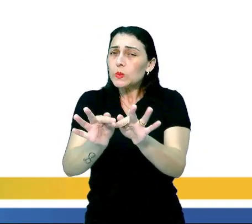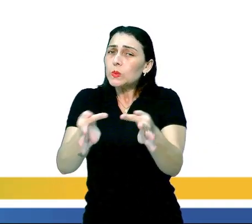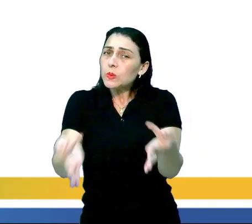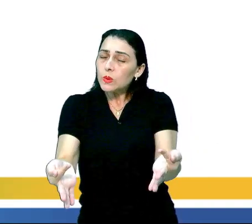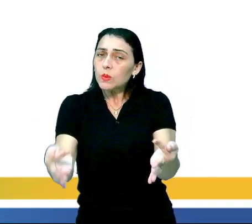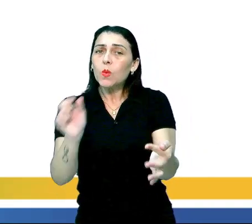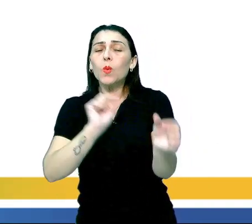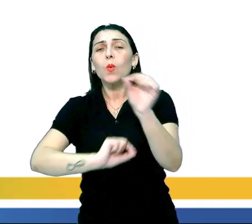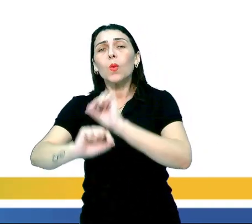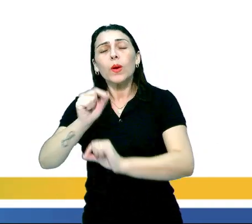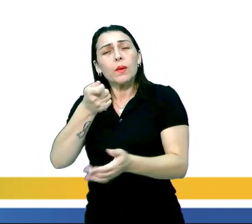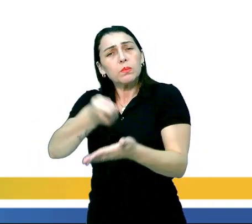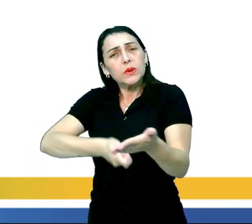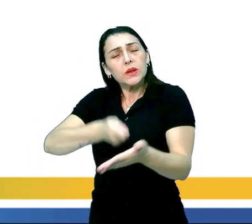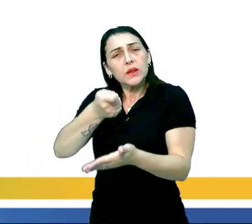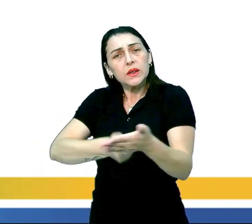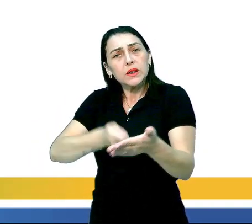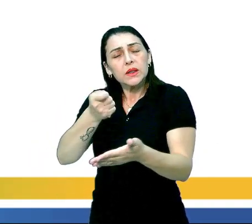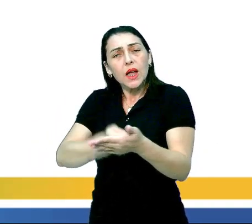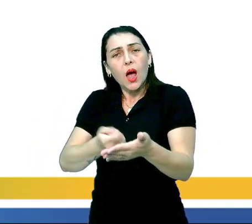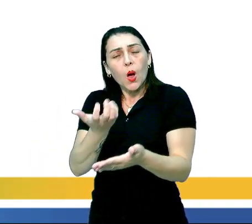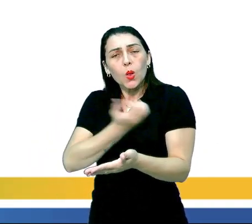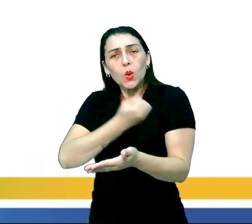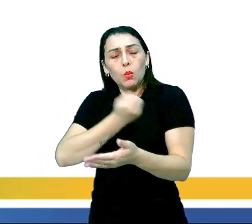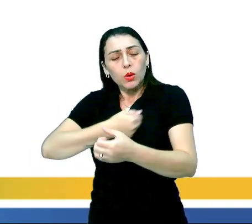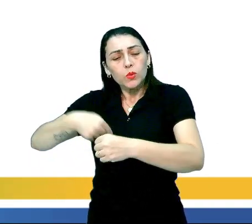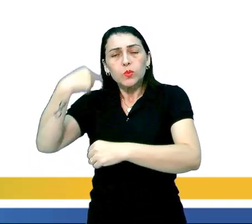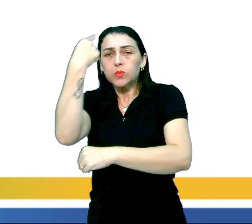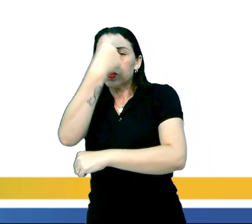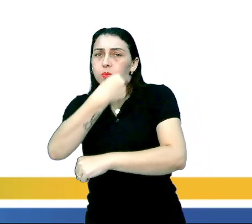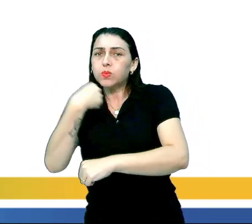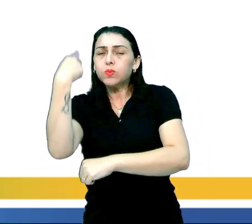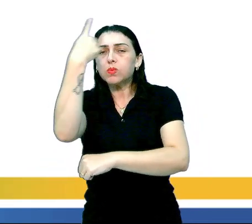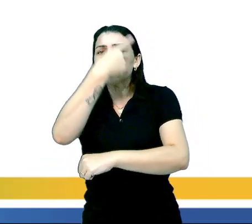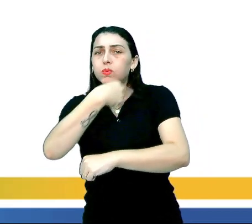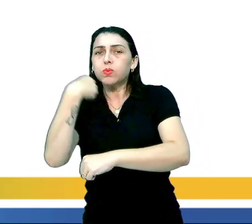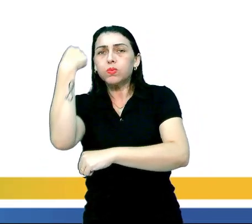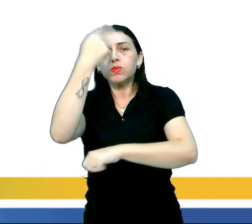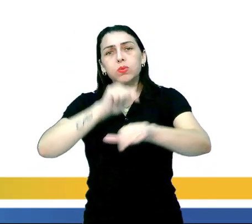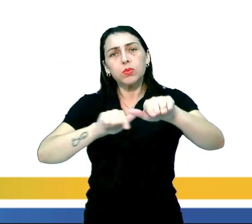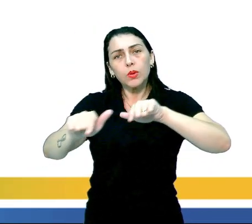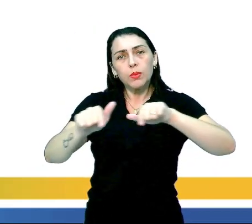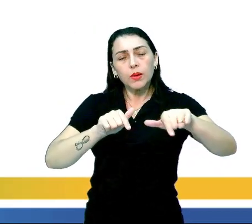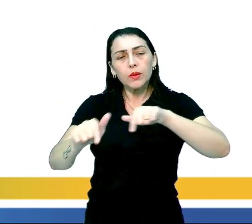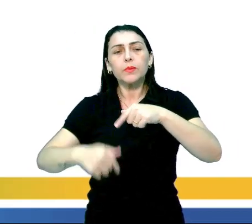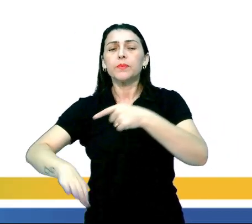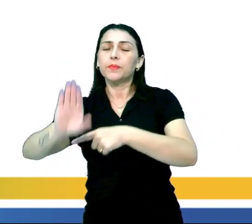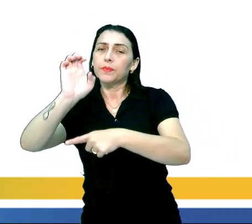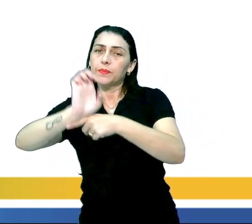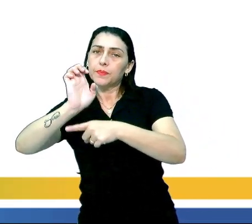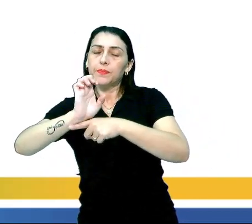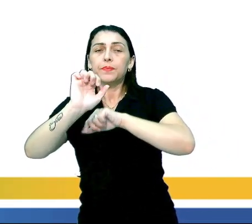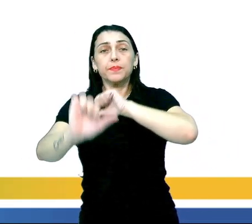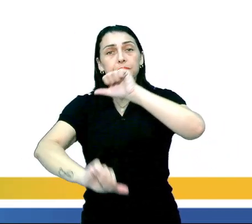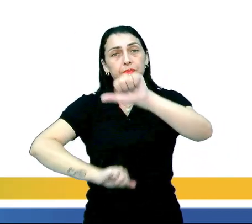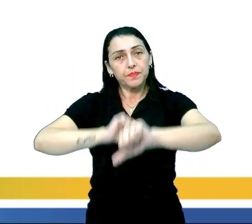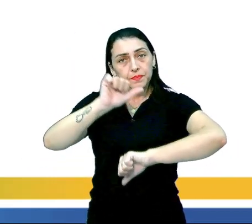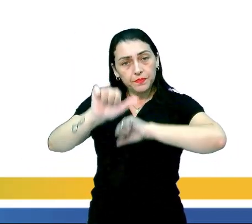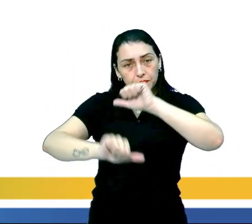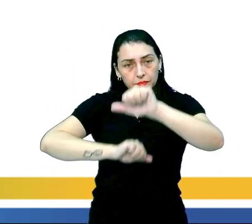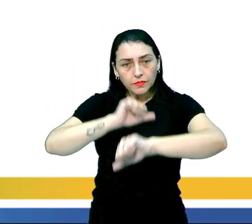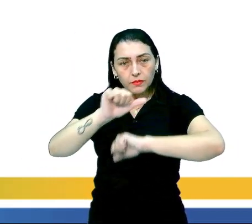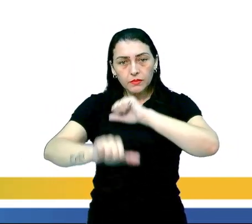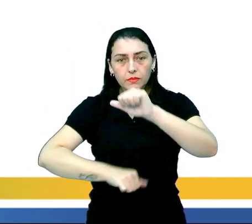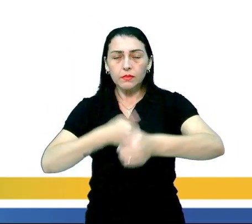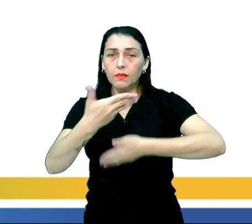simples, o que exigia um grande número de horas dedicadas à sua realização. E a